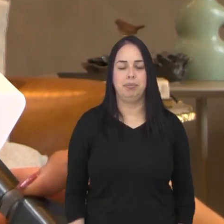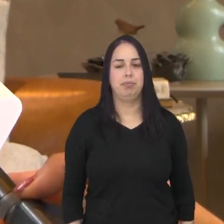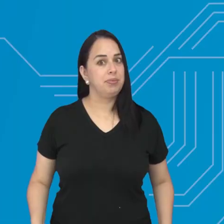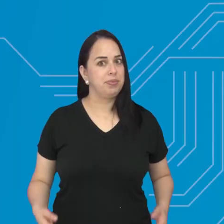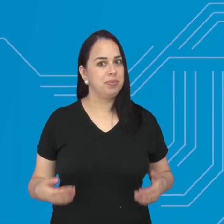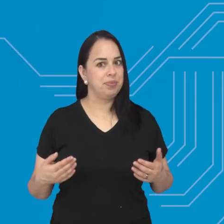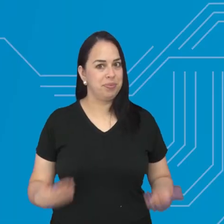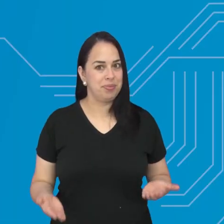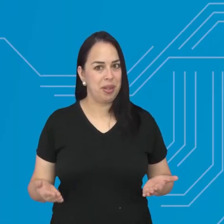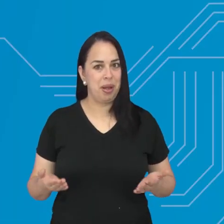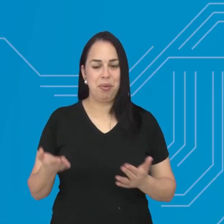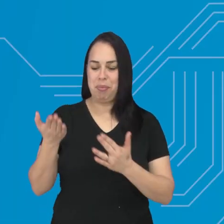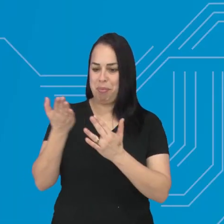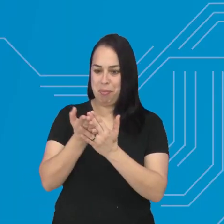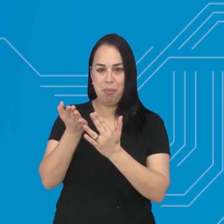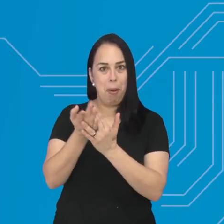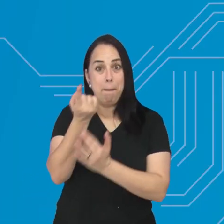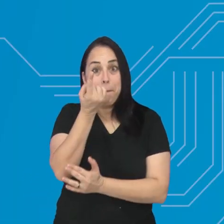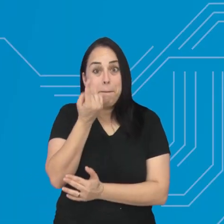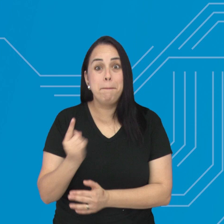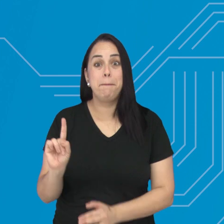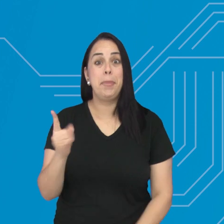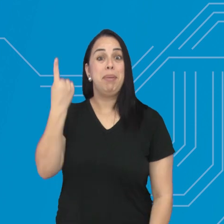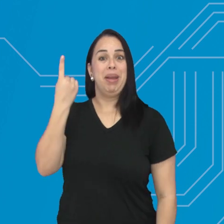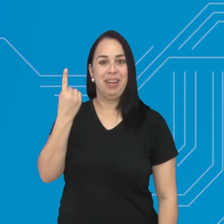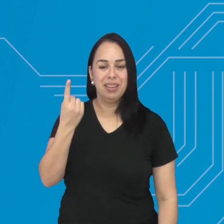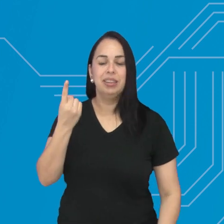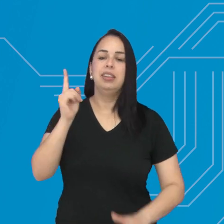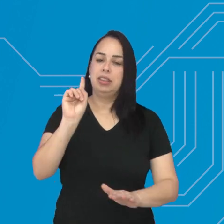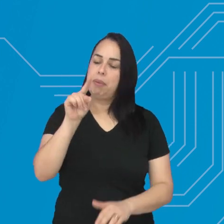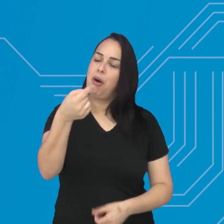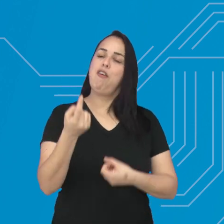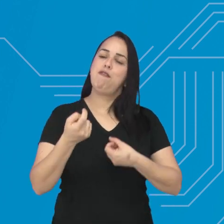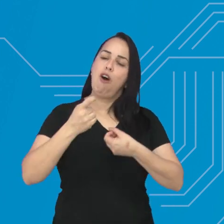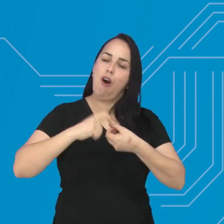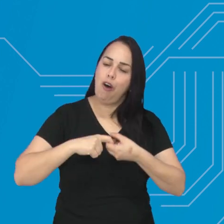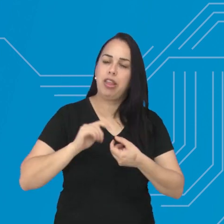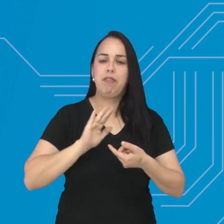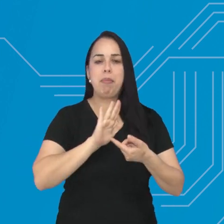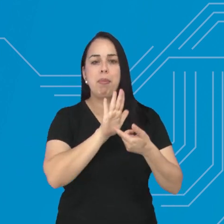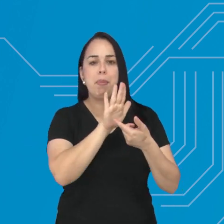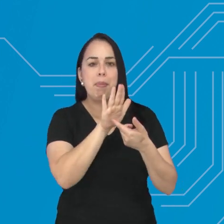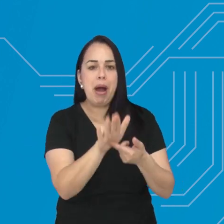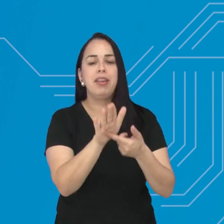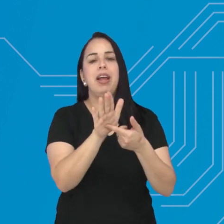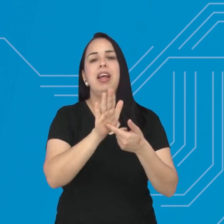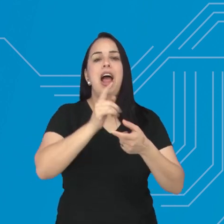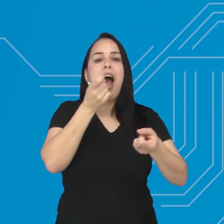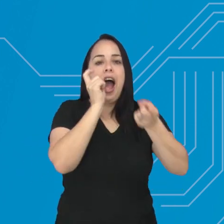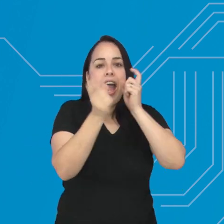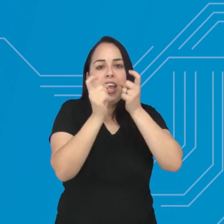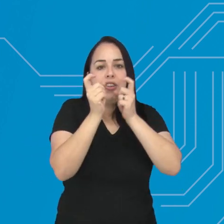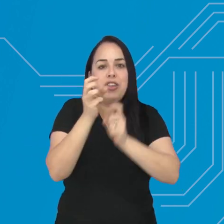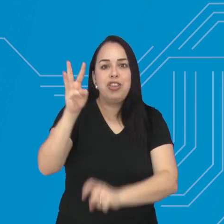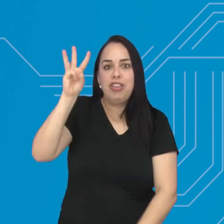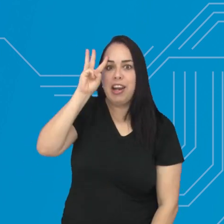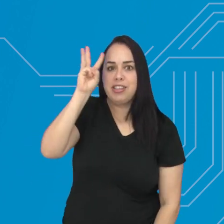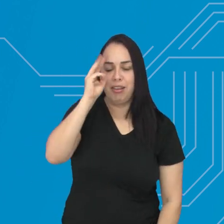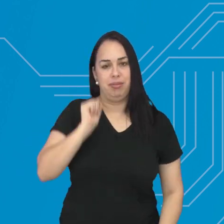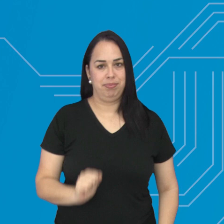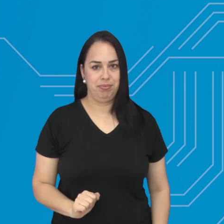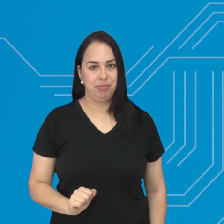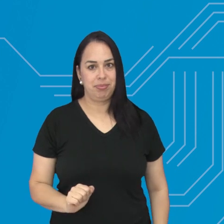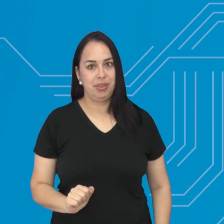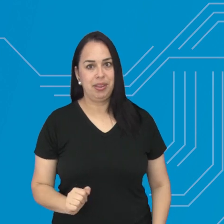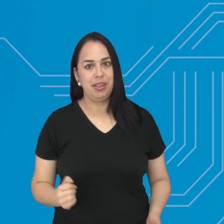pessoa. Vamos para a nossa primeira pausa rapidinha, mas já já a gente volta para te mostrar como foi a sessão realizada na